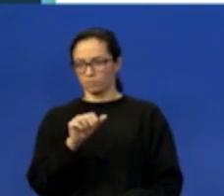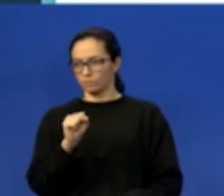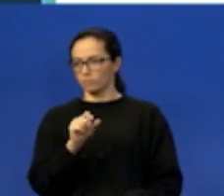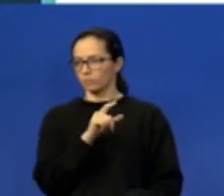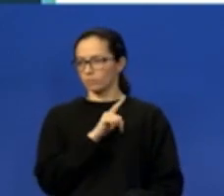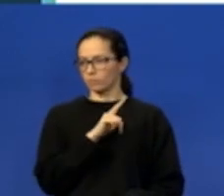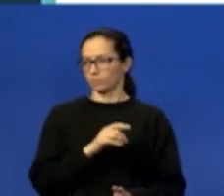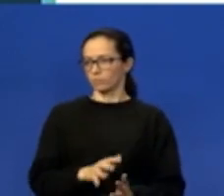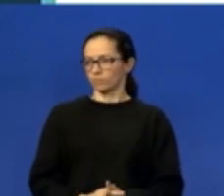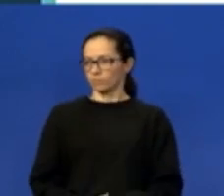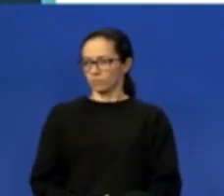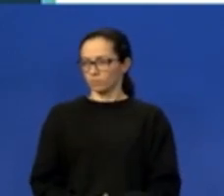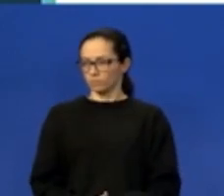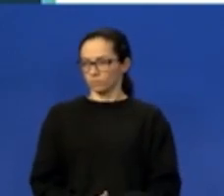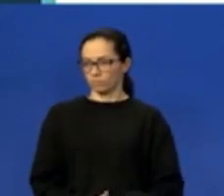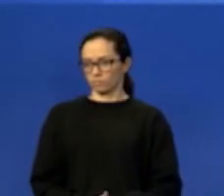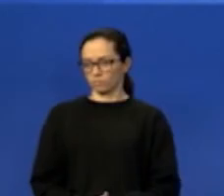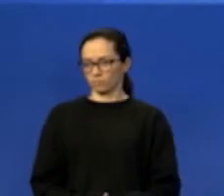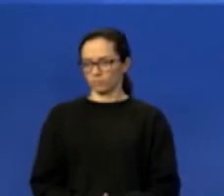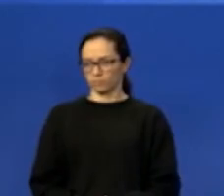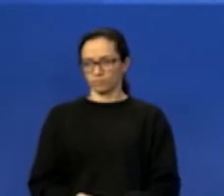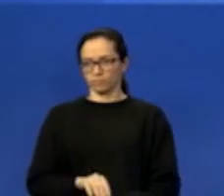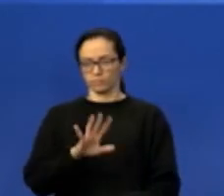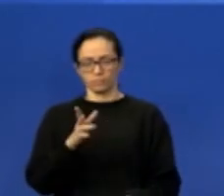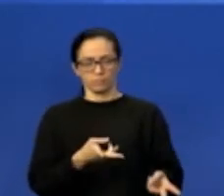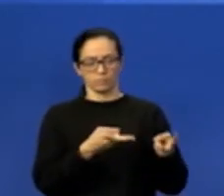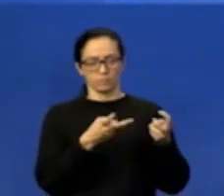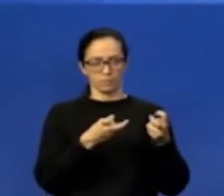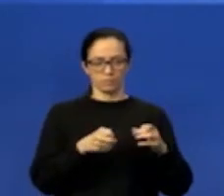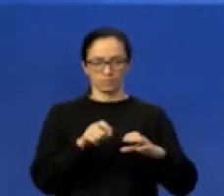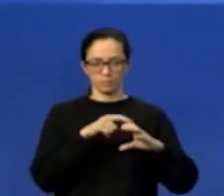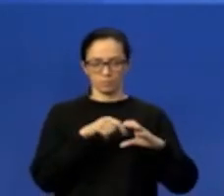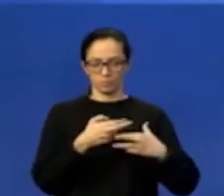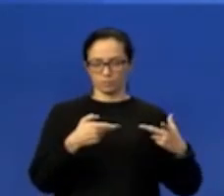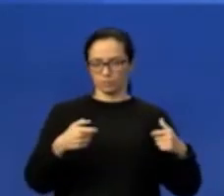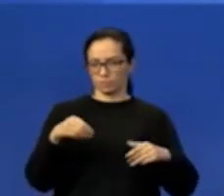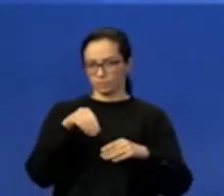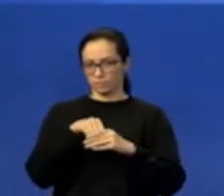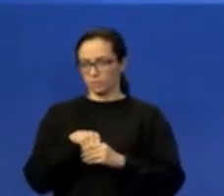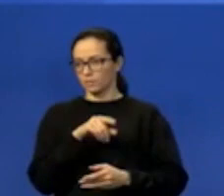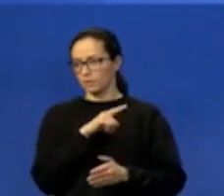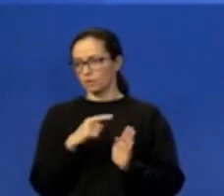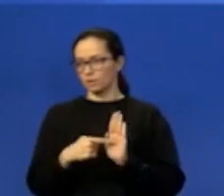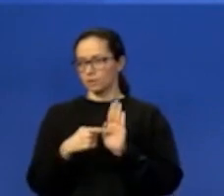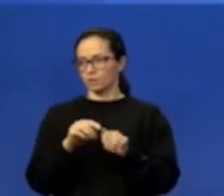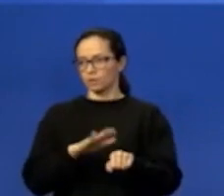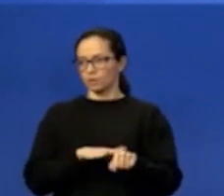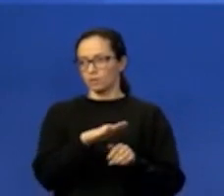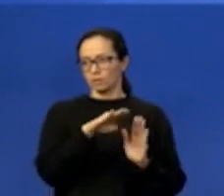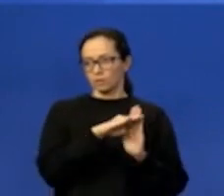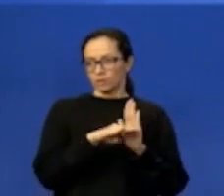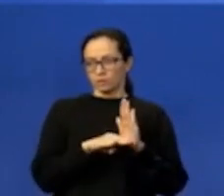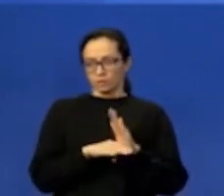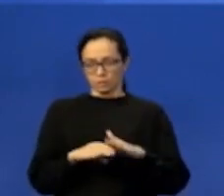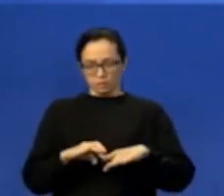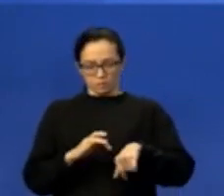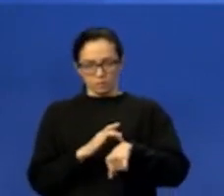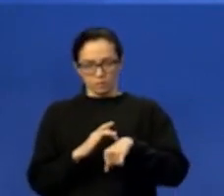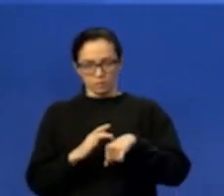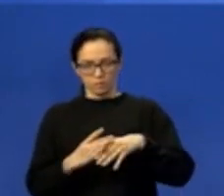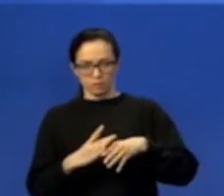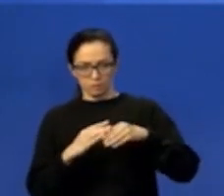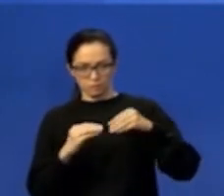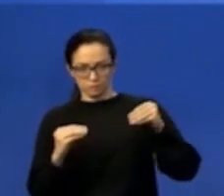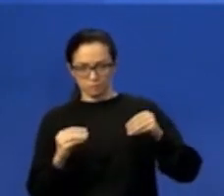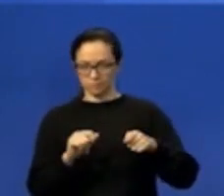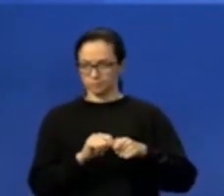aumento do número de plaquetas. Então, as plaquetas são as células do sangue que estão envolvidas principalmente nos processos de cicatrização do nosso corpo.